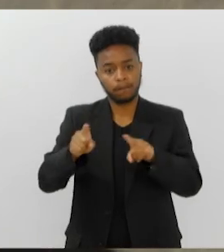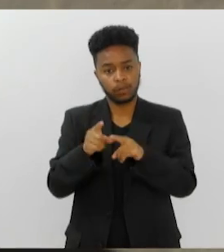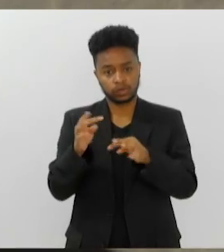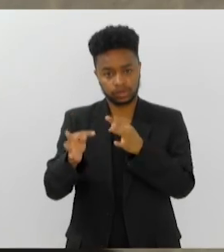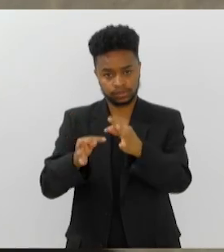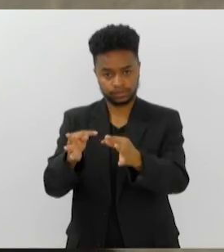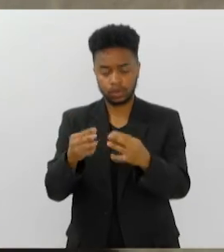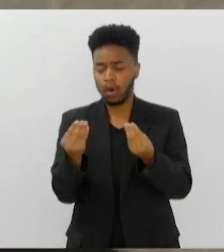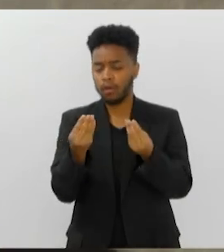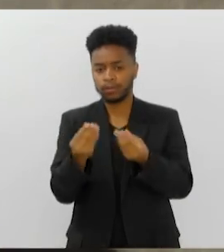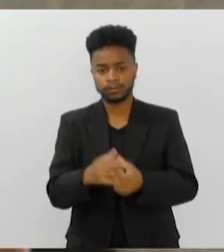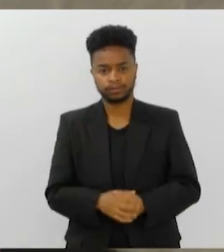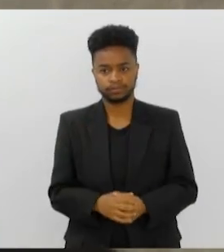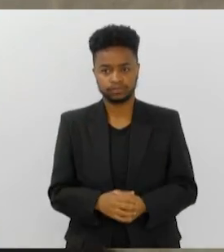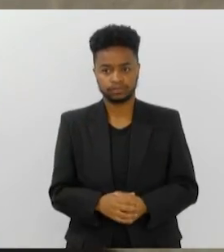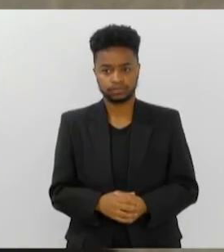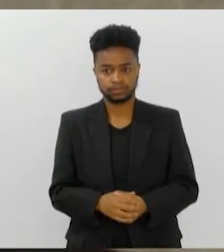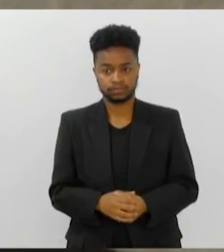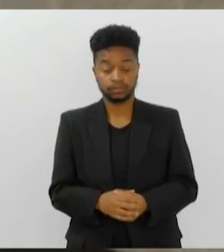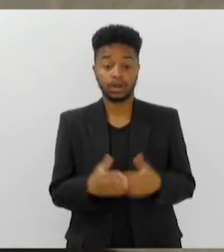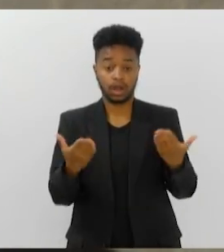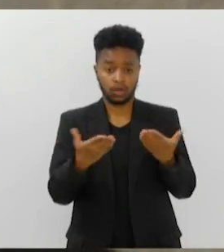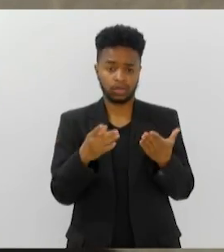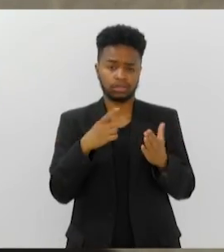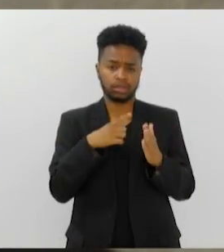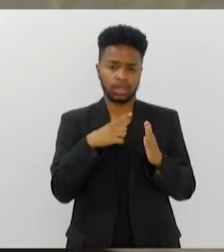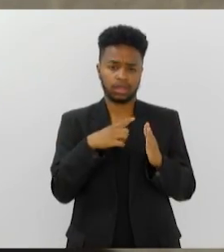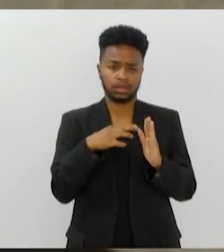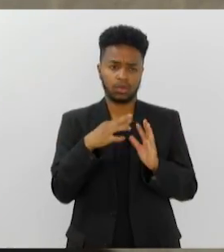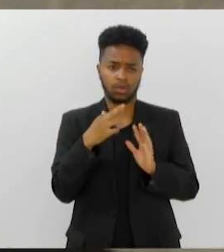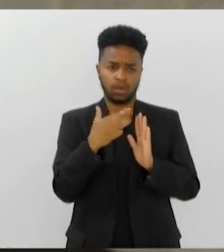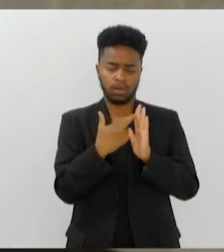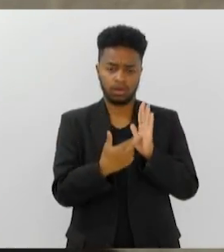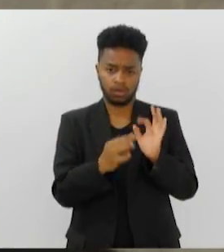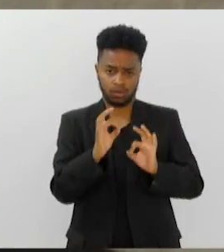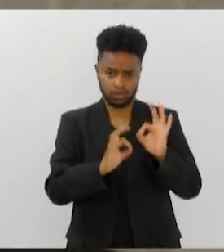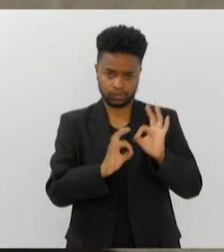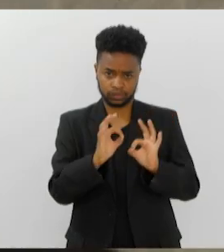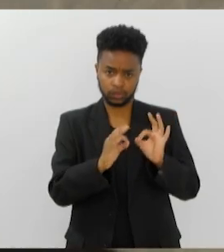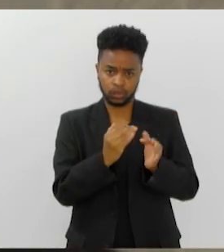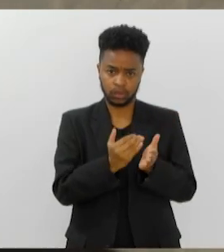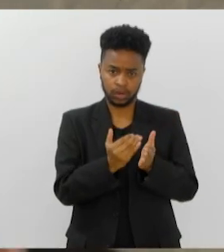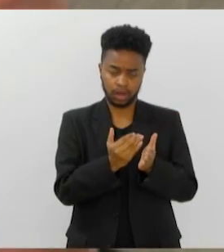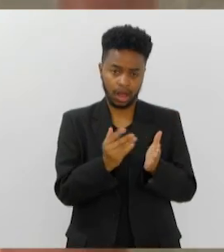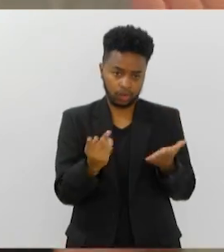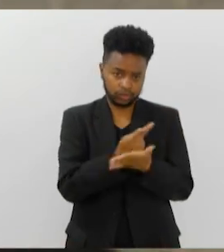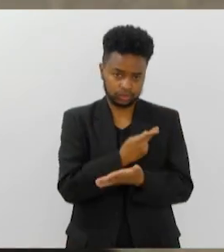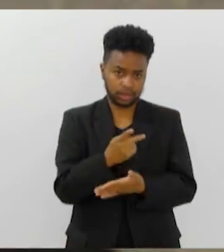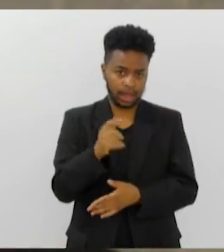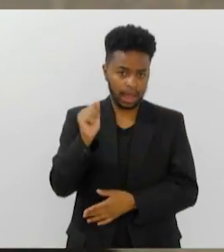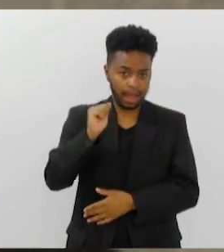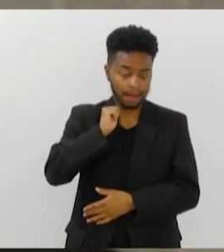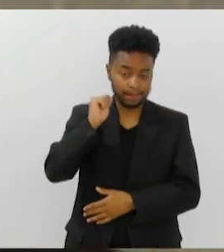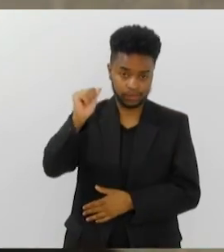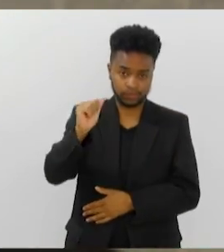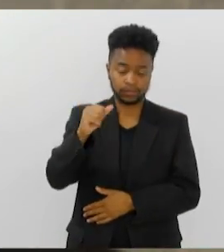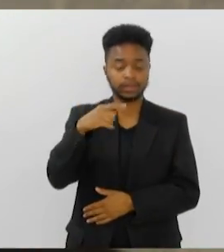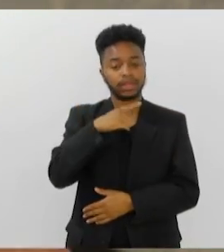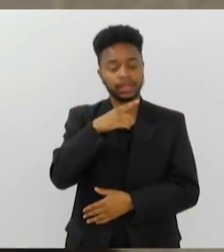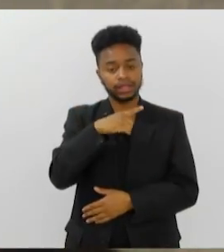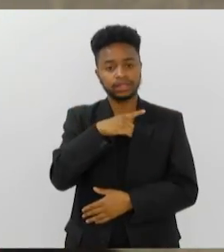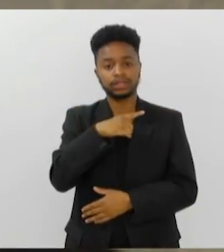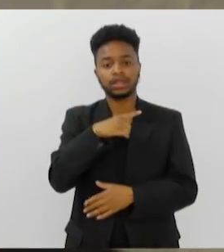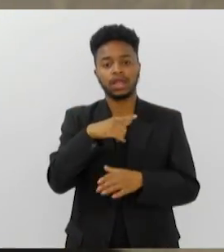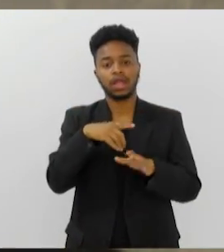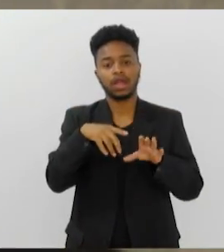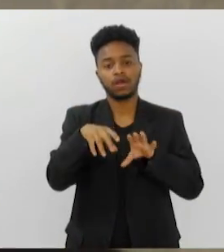atualmente, até a regulamentação que aconteceu em abril desse ano, tanto a especialização como